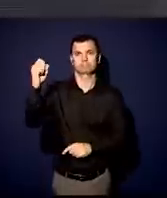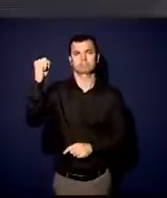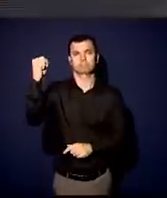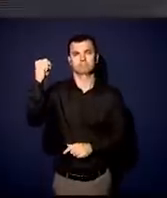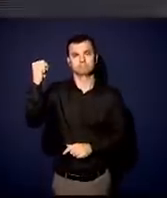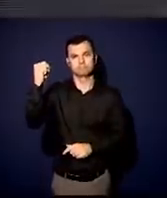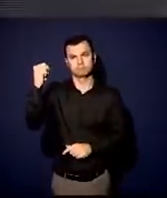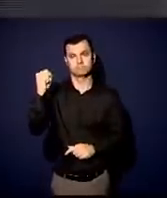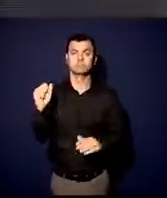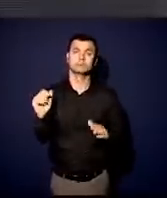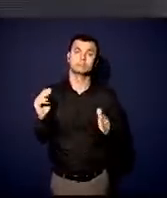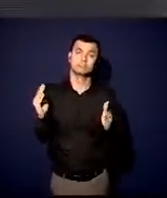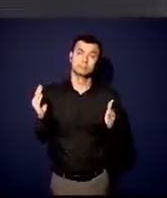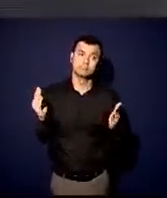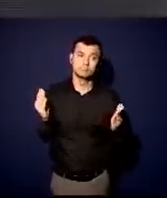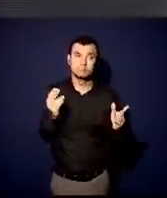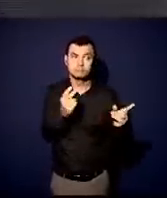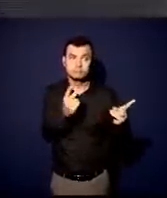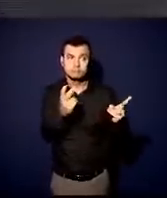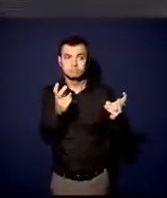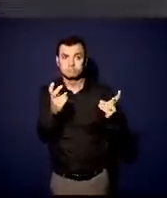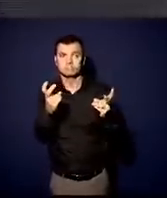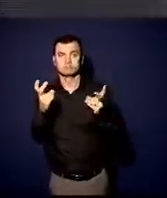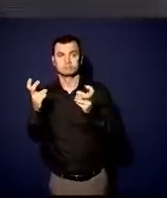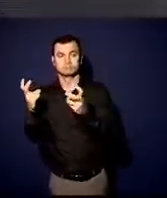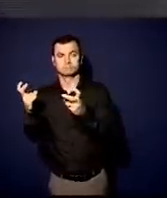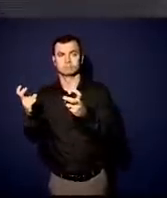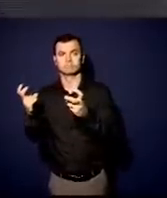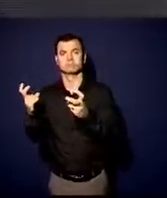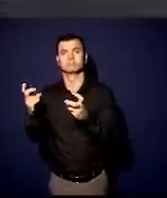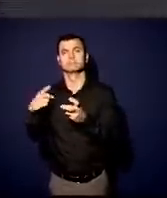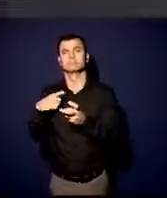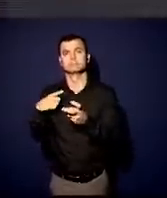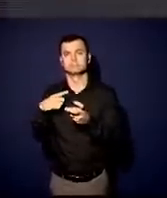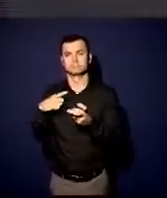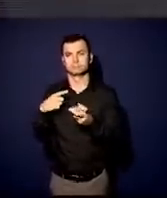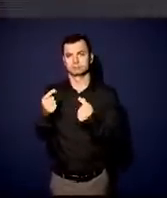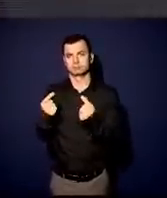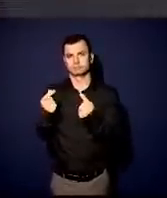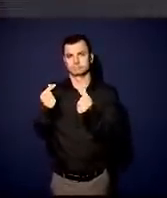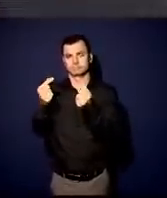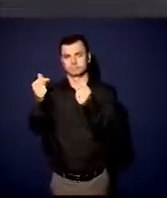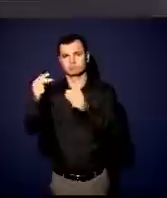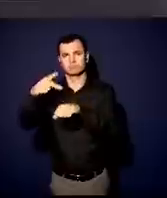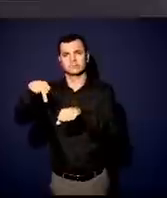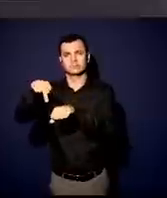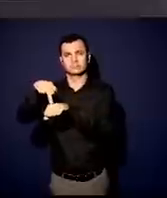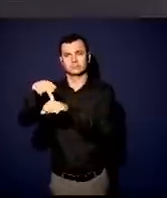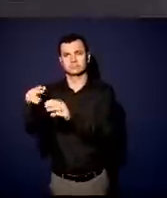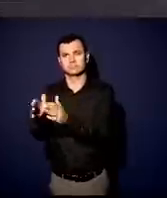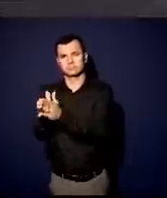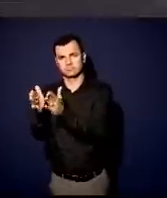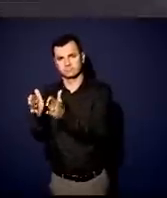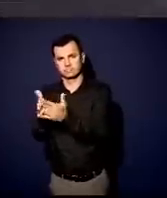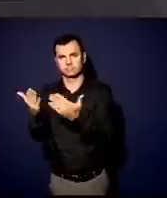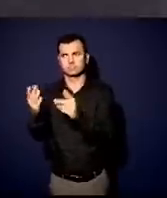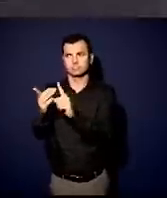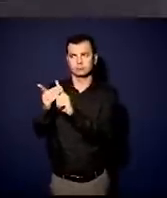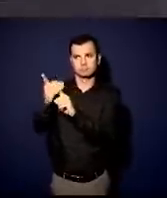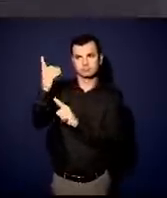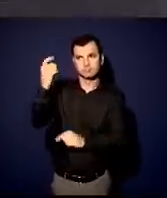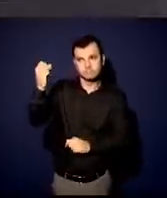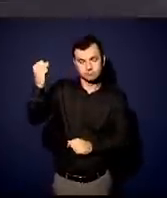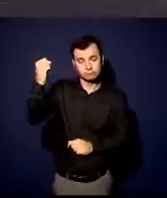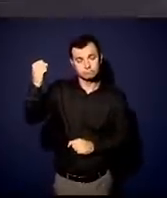nesse sentido o que a gente tem visto nos últimos dias nas moedas de emergentes e do fortalecimento do dólar em geral faz